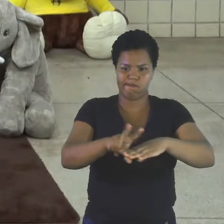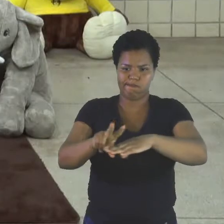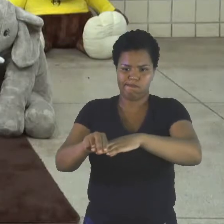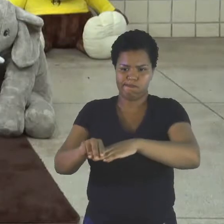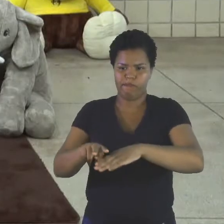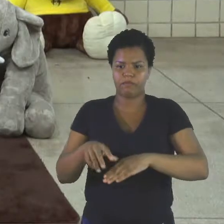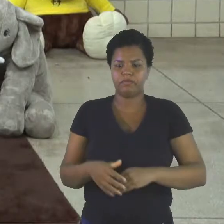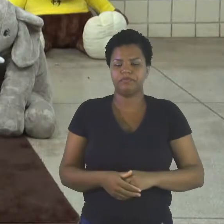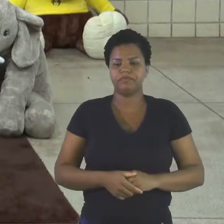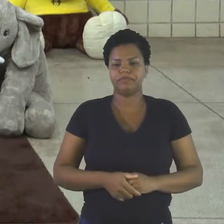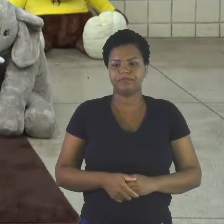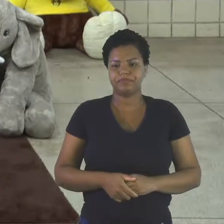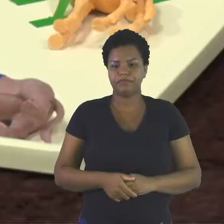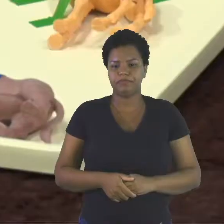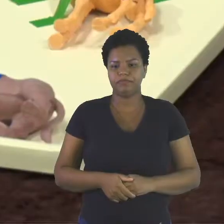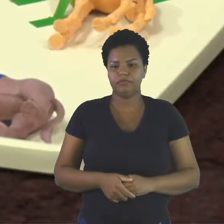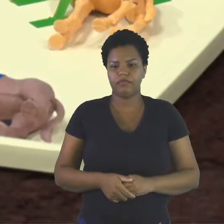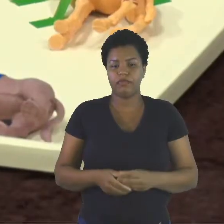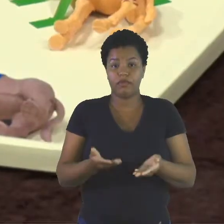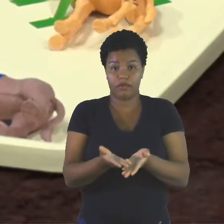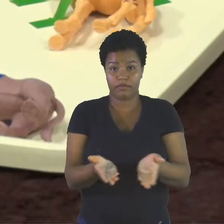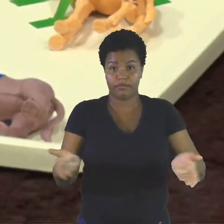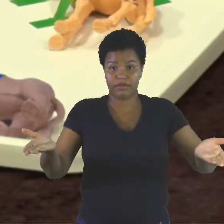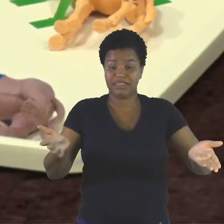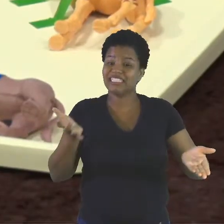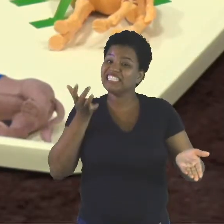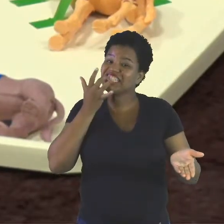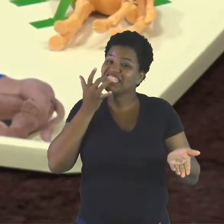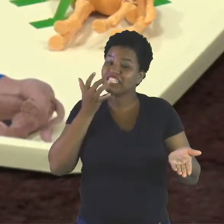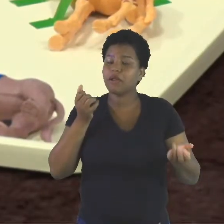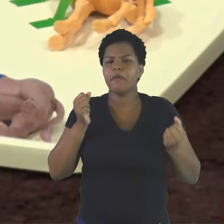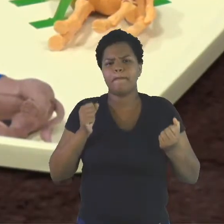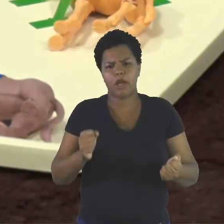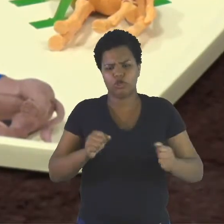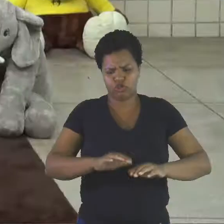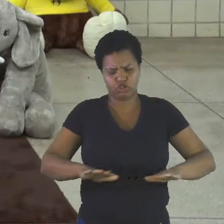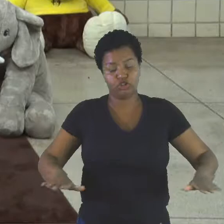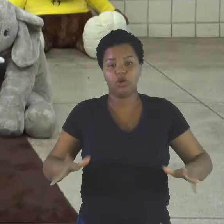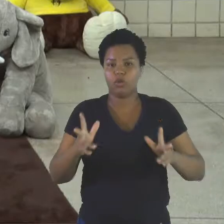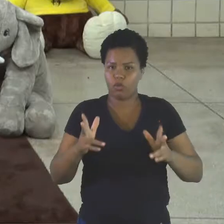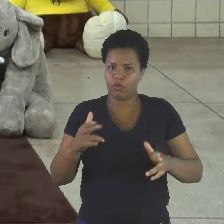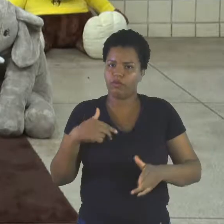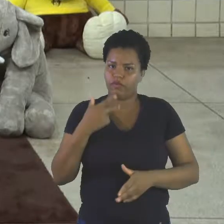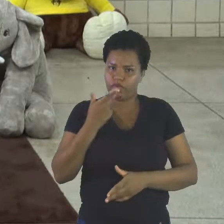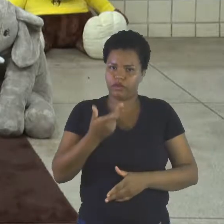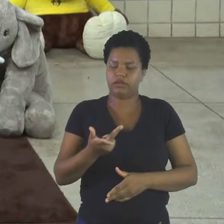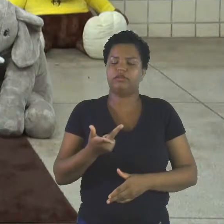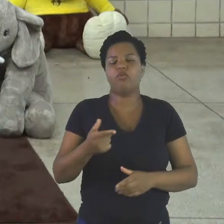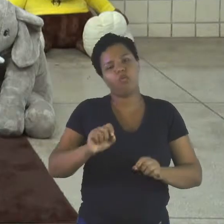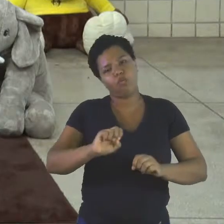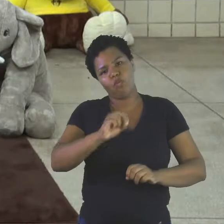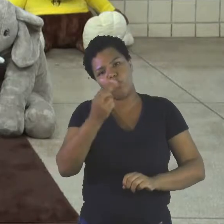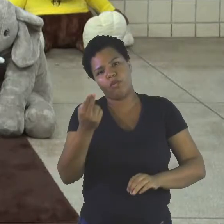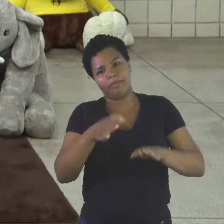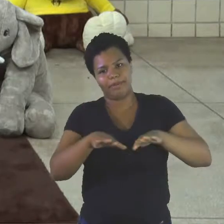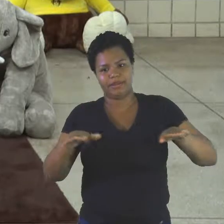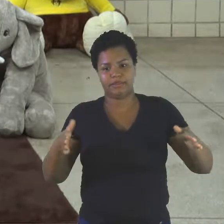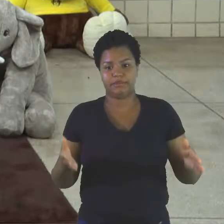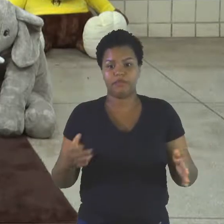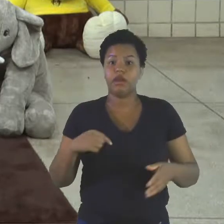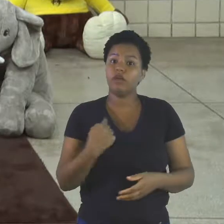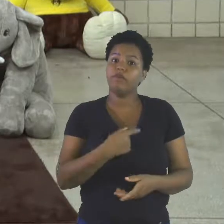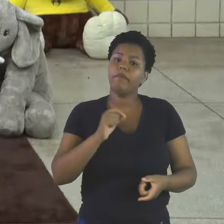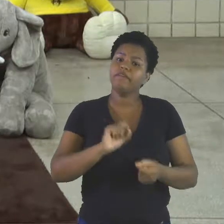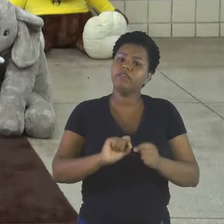e aqui a gente está utilizando uma bandeja plástica mas pode ser no chão como eu já disse ou na mesa e o que que a gente vai